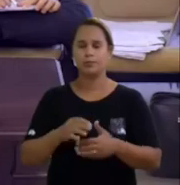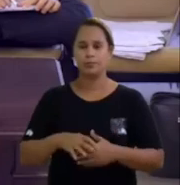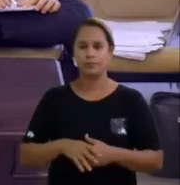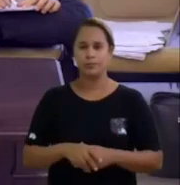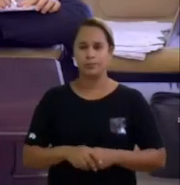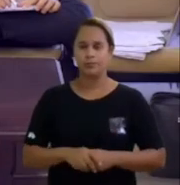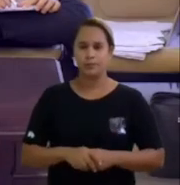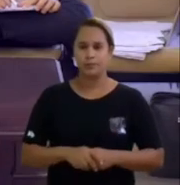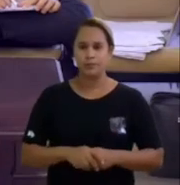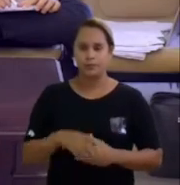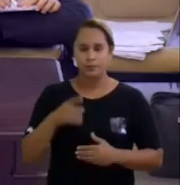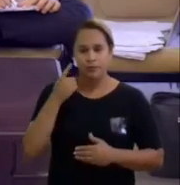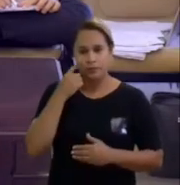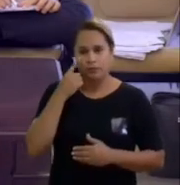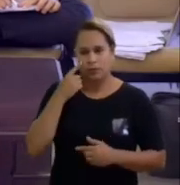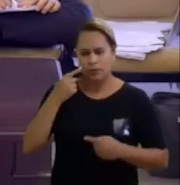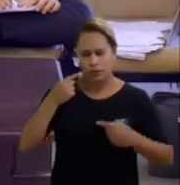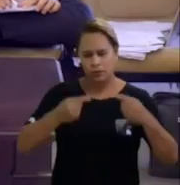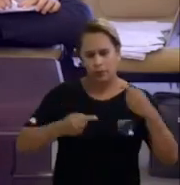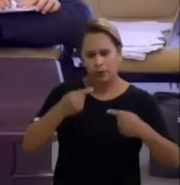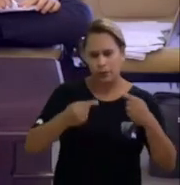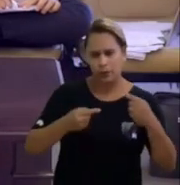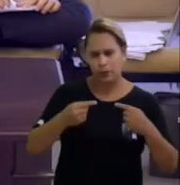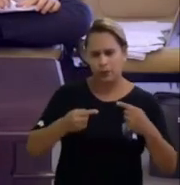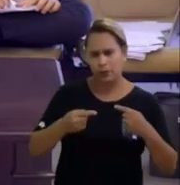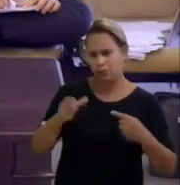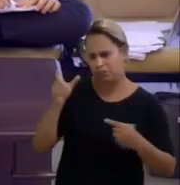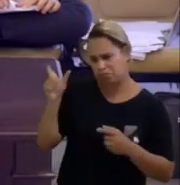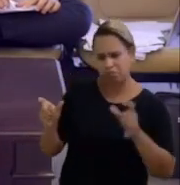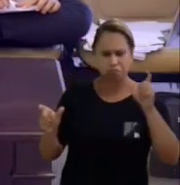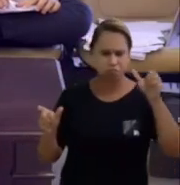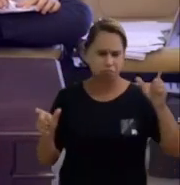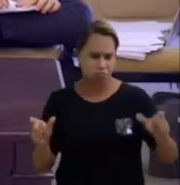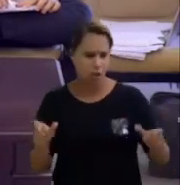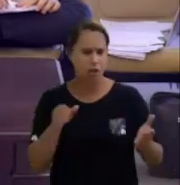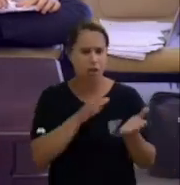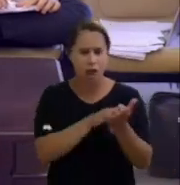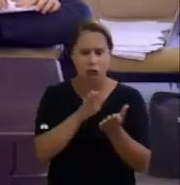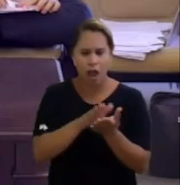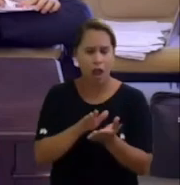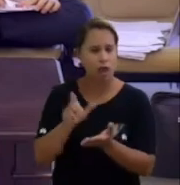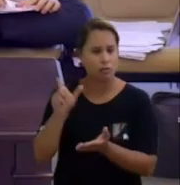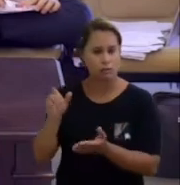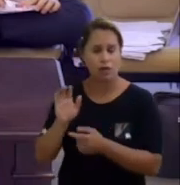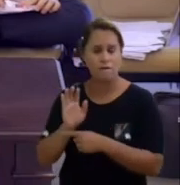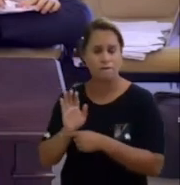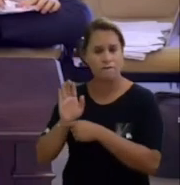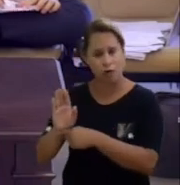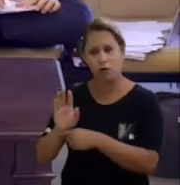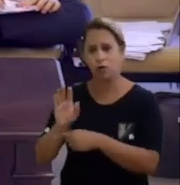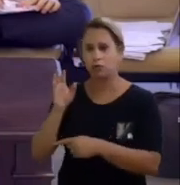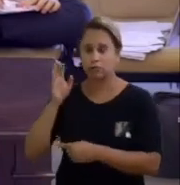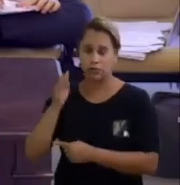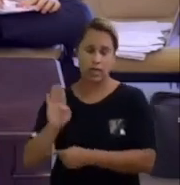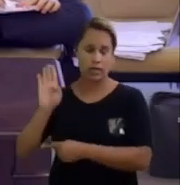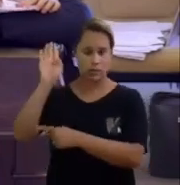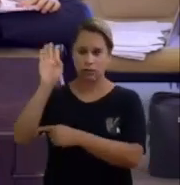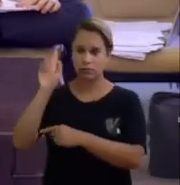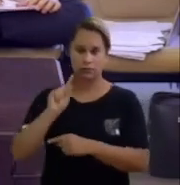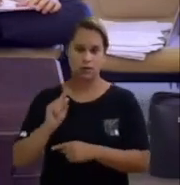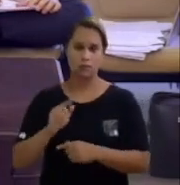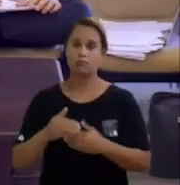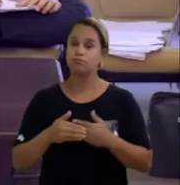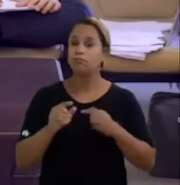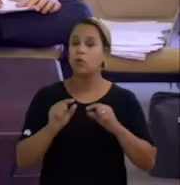E veja que nós não estamos discutindo quem faz o gasto a favor do candidato, mas sim o efeito que isso tem na população, no eleitorado. A partir do momento que se